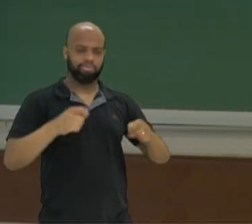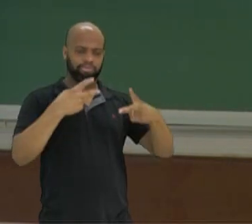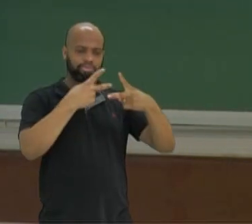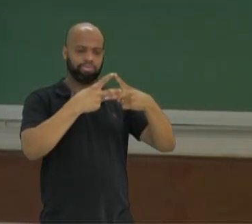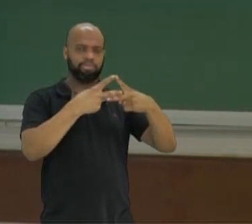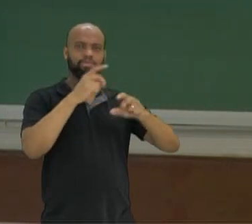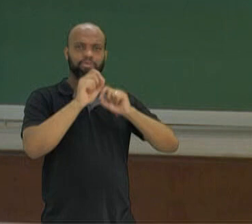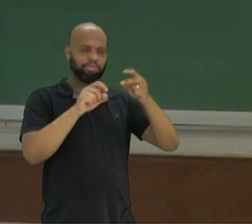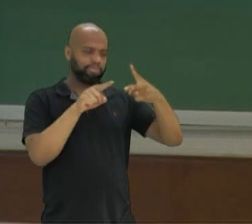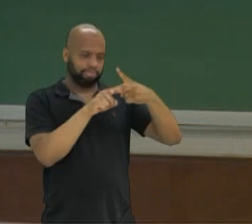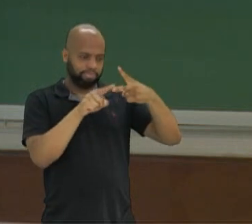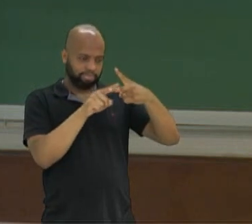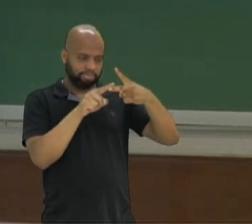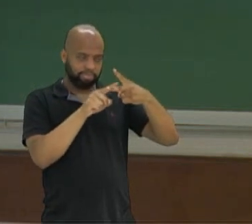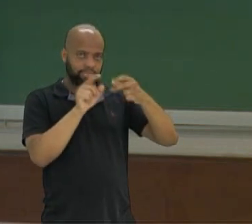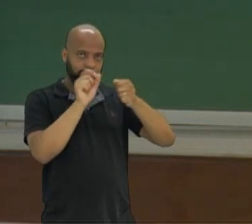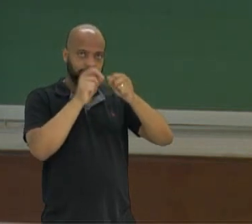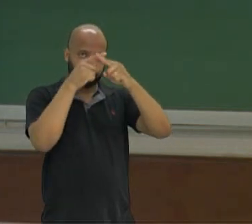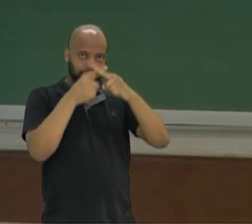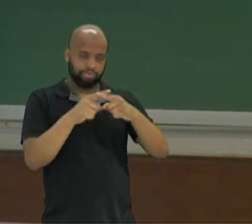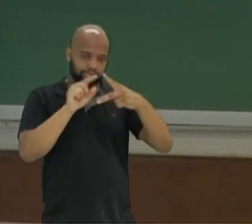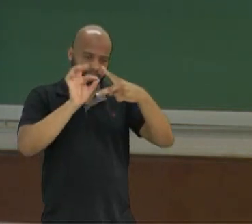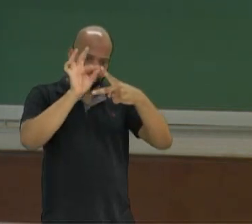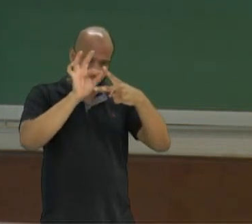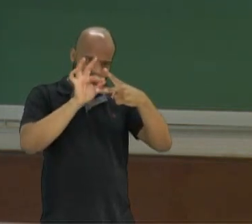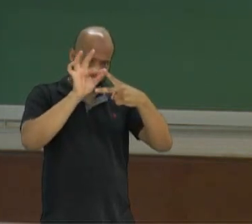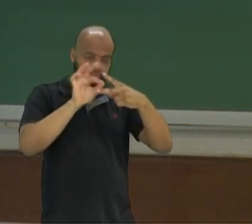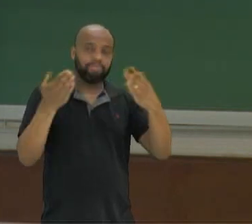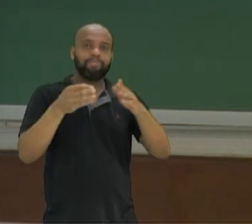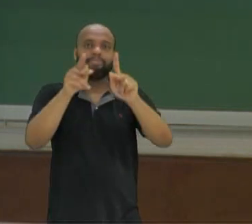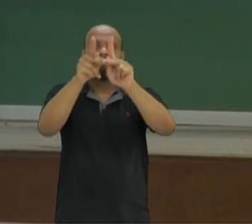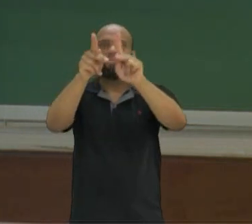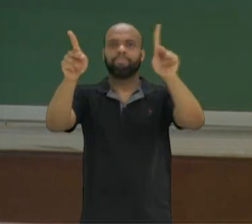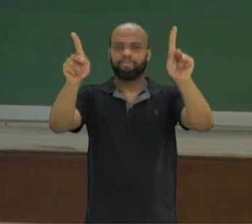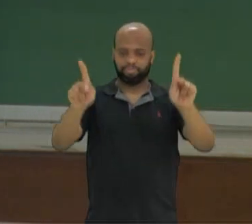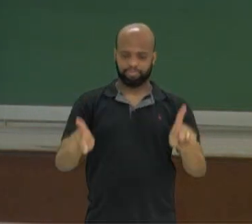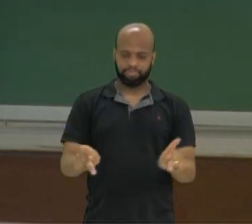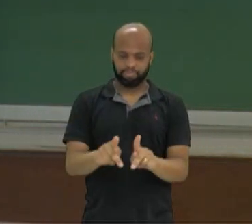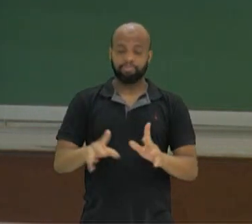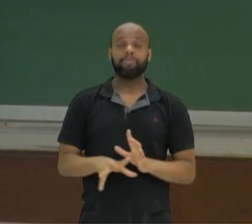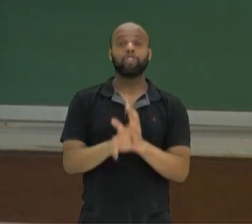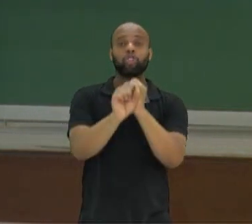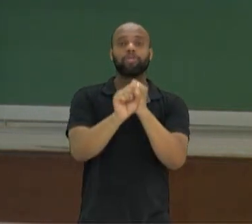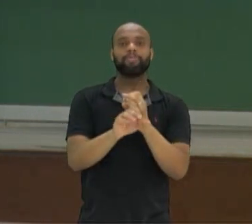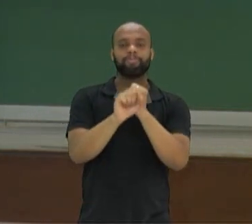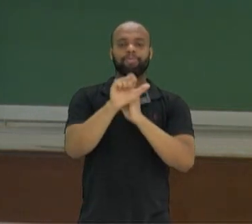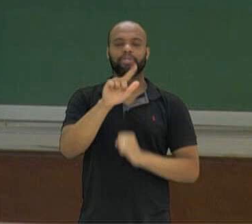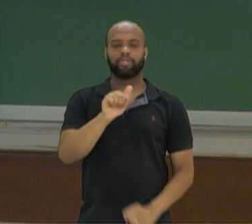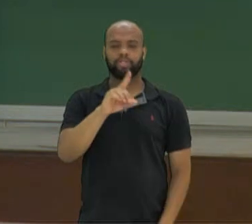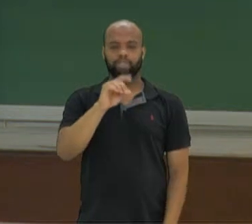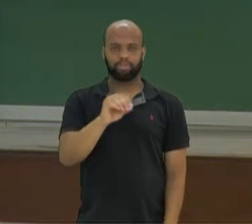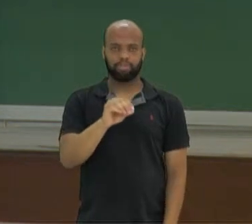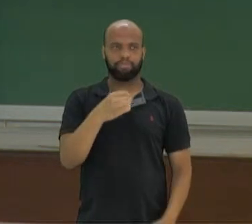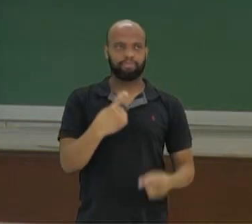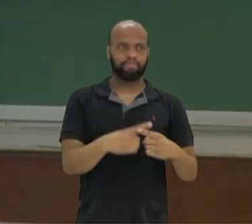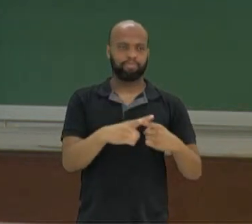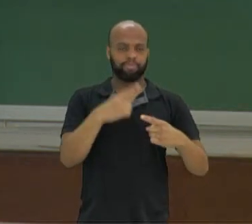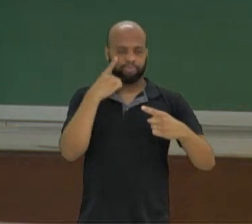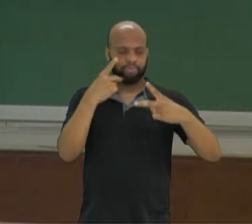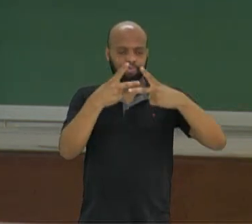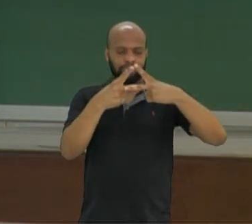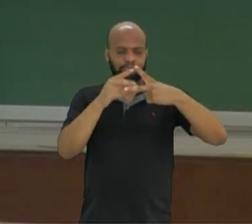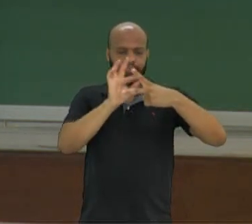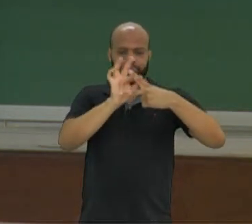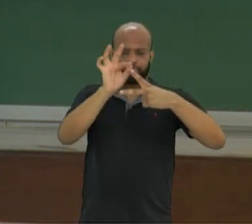altura. E o perímetro? Perímetro é sempre a soma dos lados. Perímetro é andar em volta.